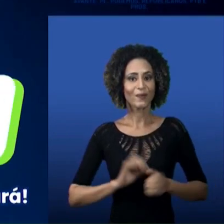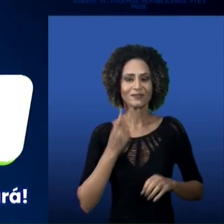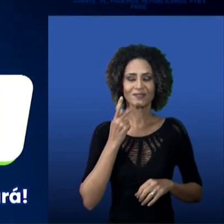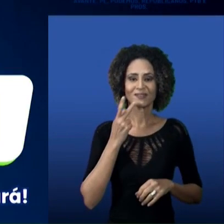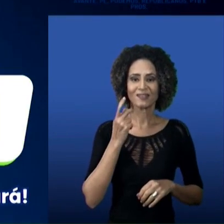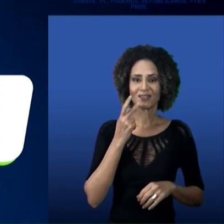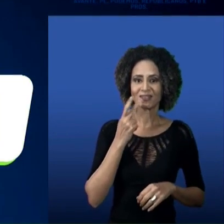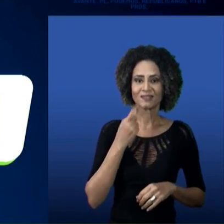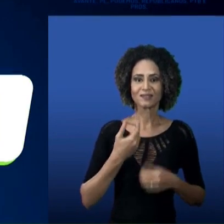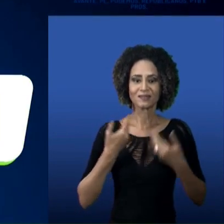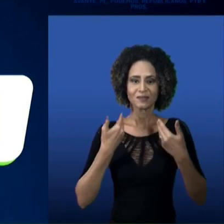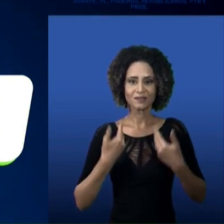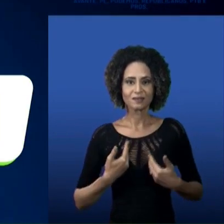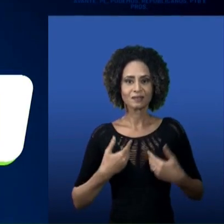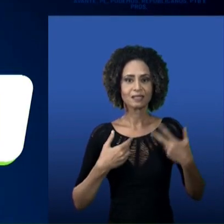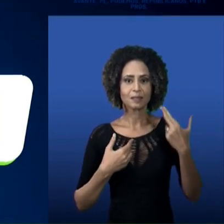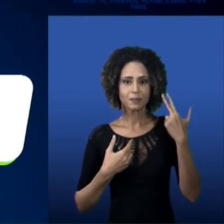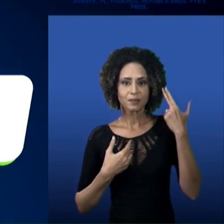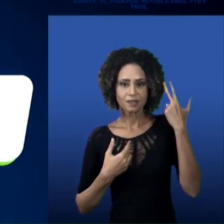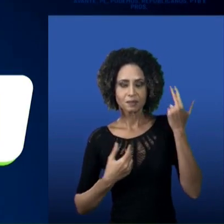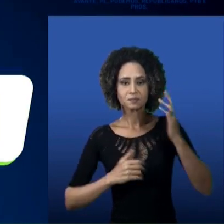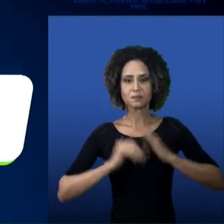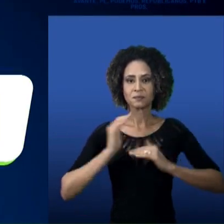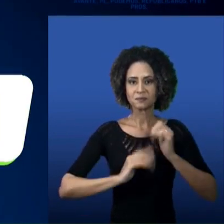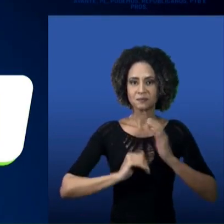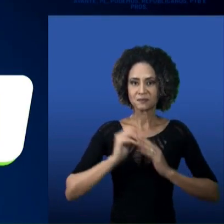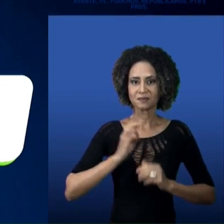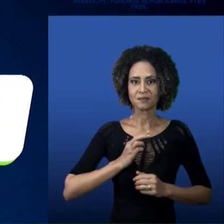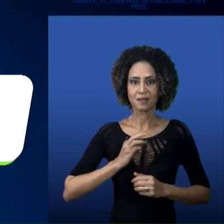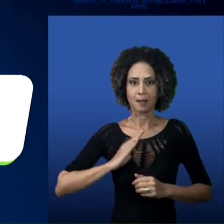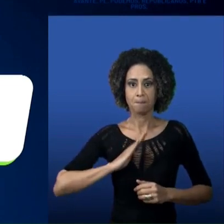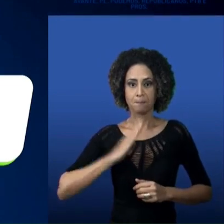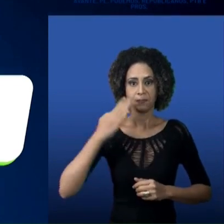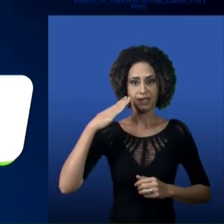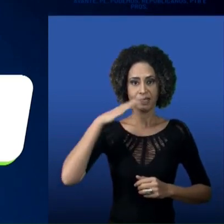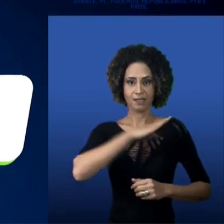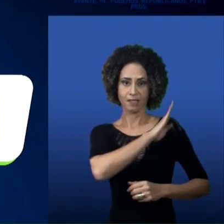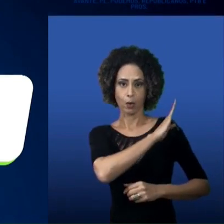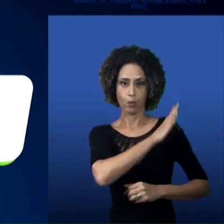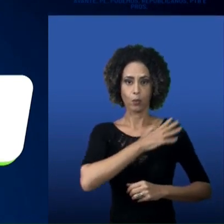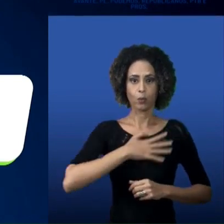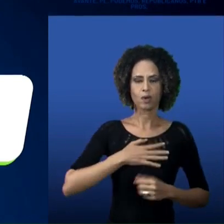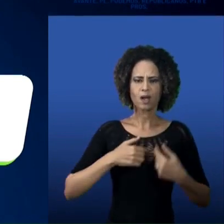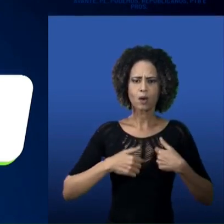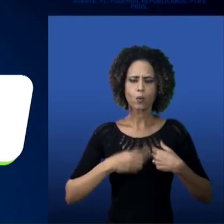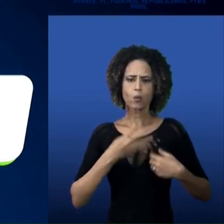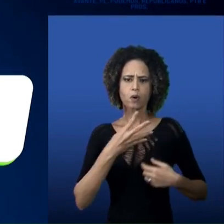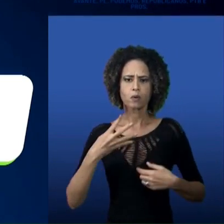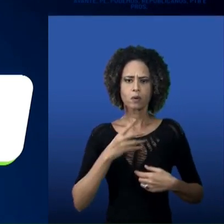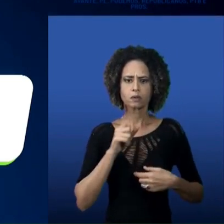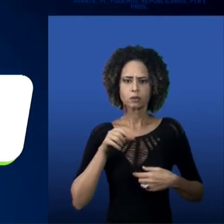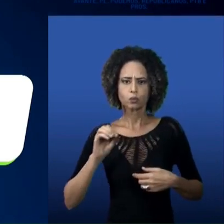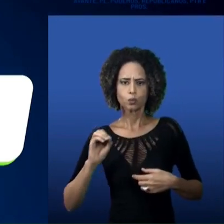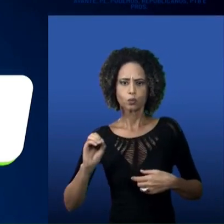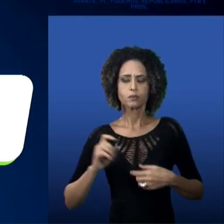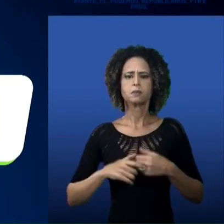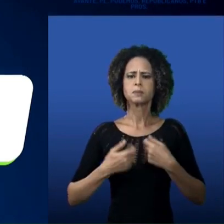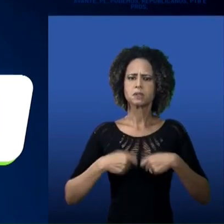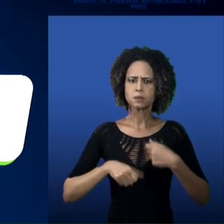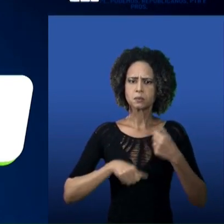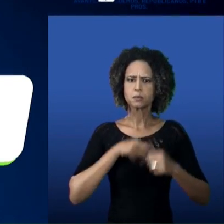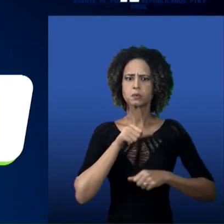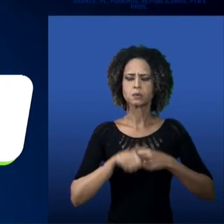salve, meu povo do Ceará. Eu sou Ivan Cabeleireiro, o cabeleireiro do capitão. Meu número é 44101,